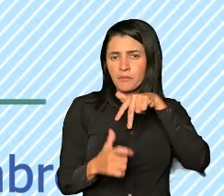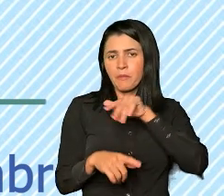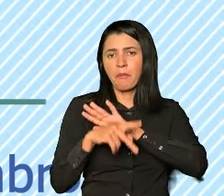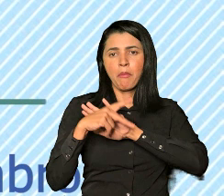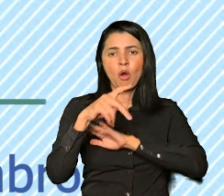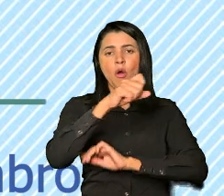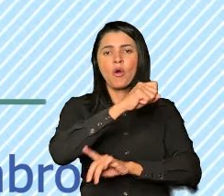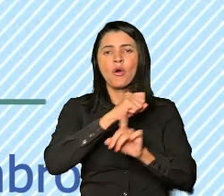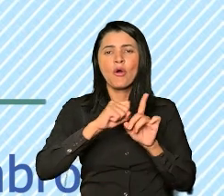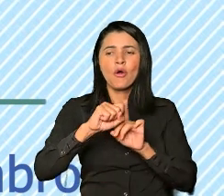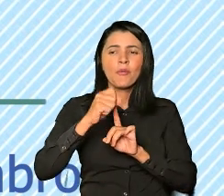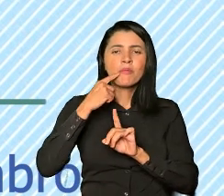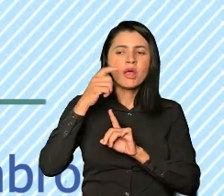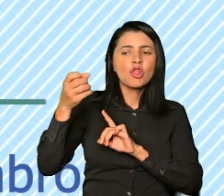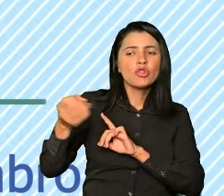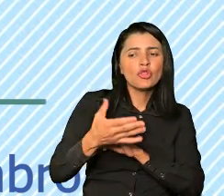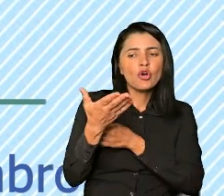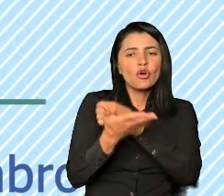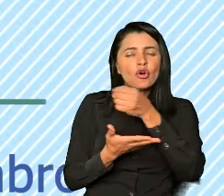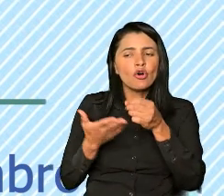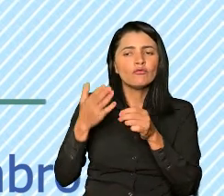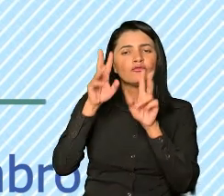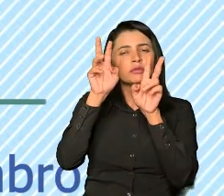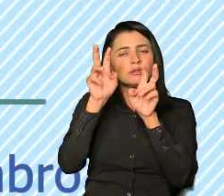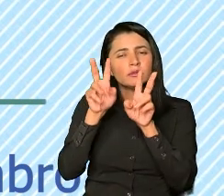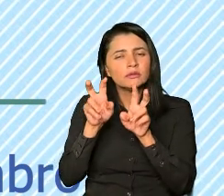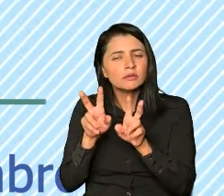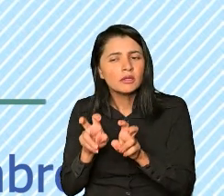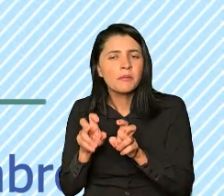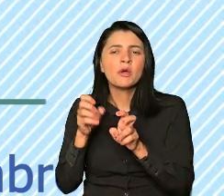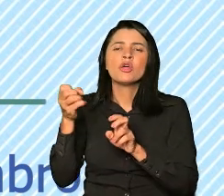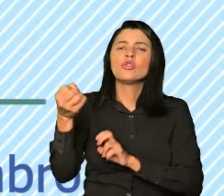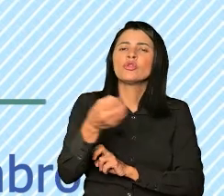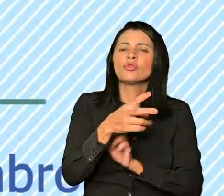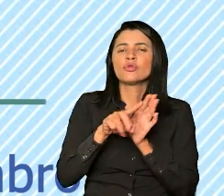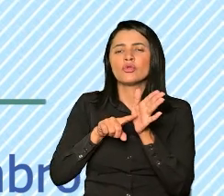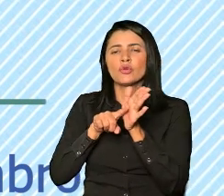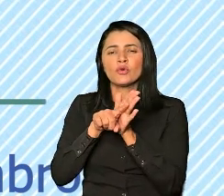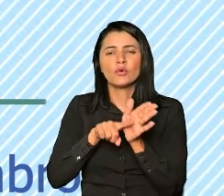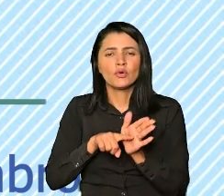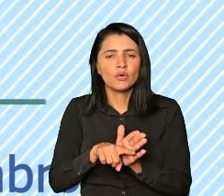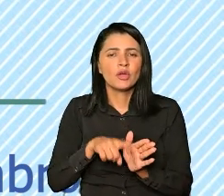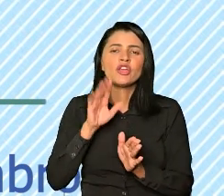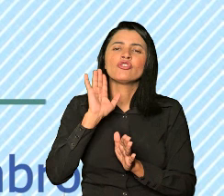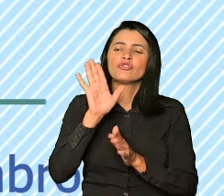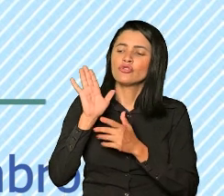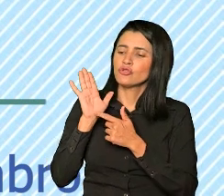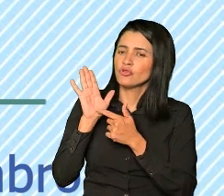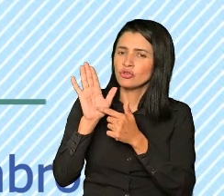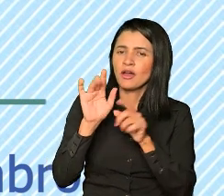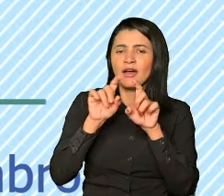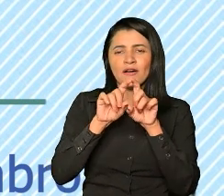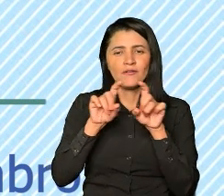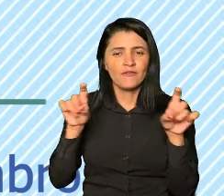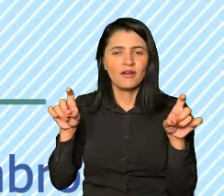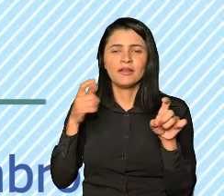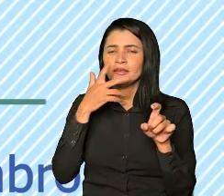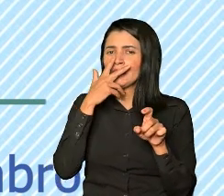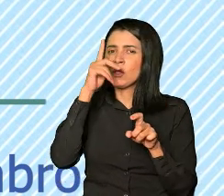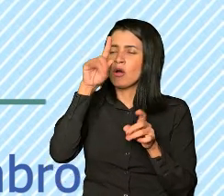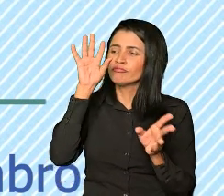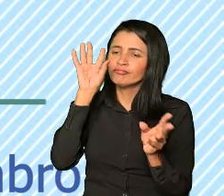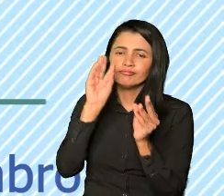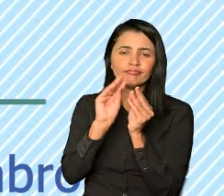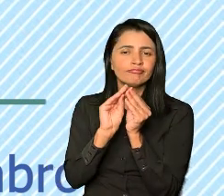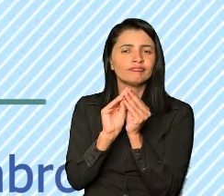sociais, novas abordagens, novos temas, novas pesquisas. E aí eu já cito essa frase que eu acho que